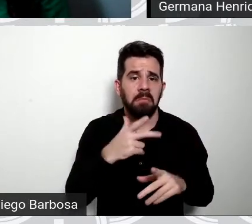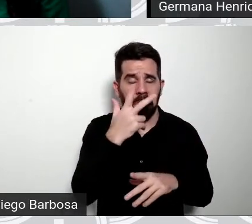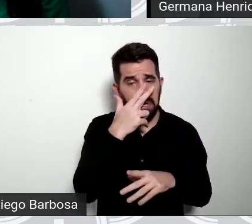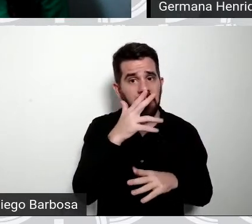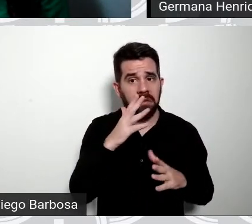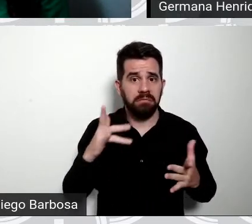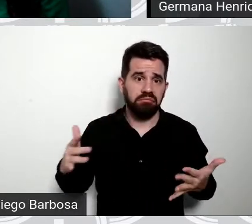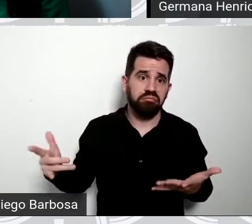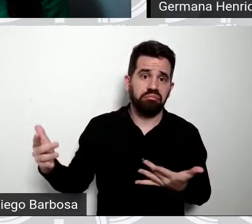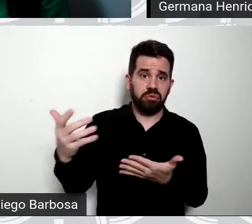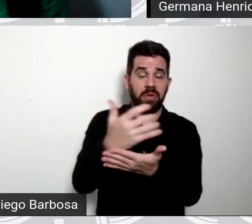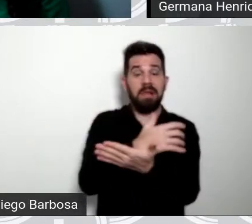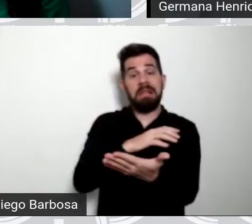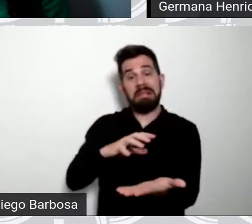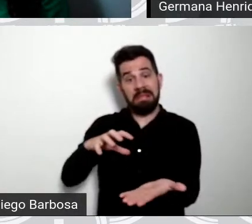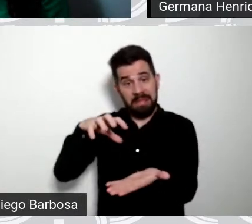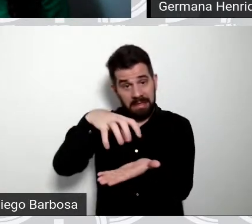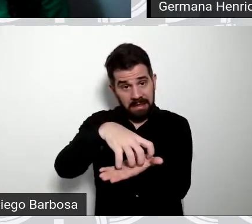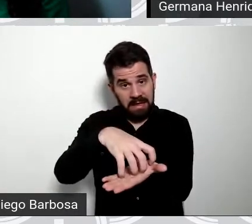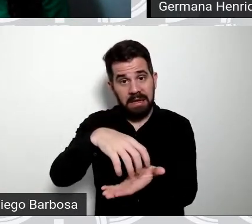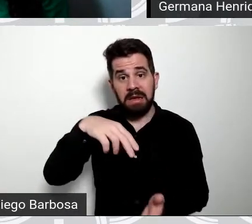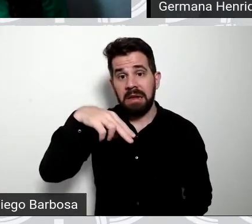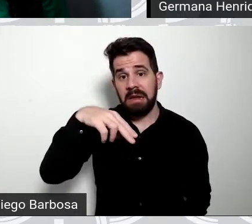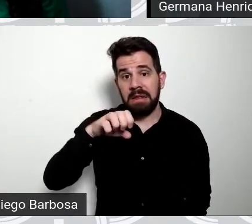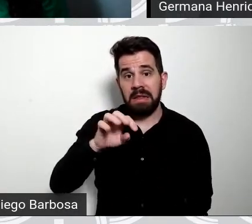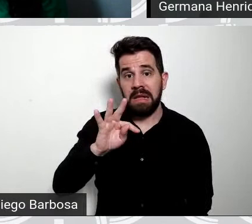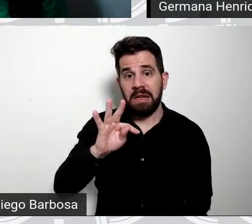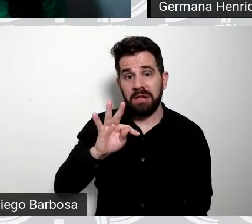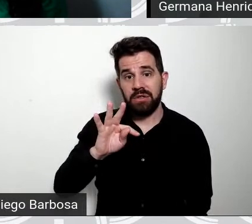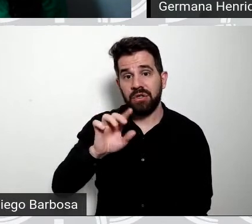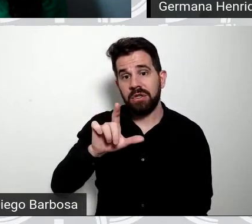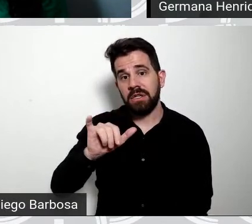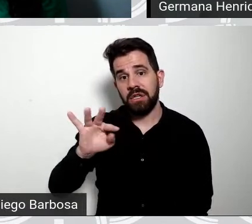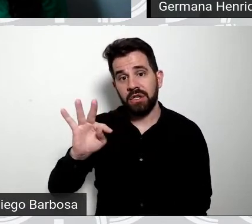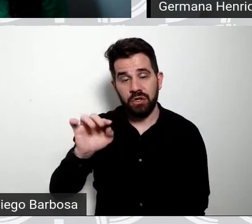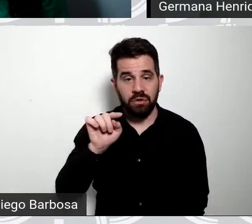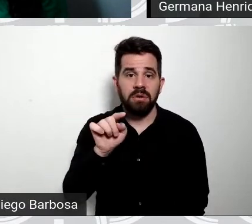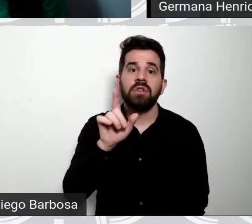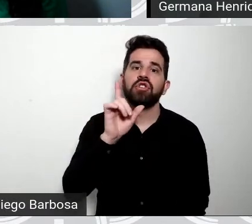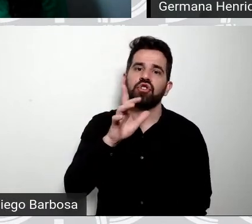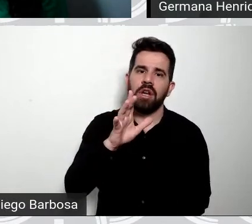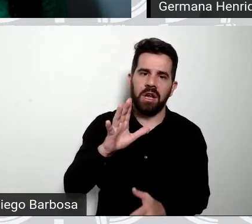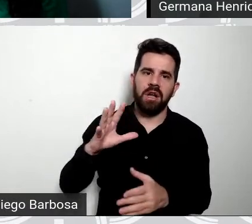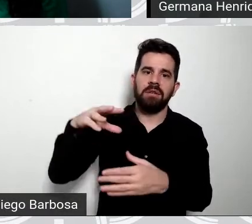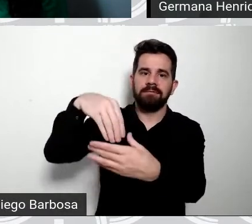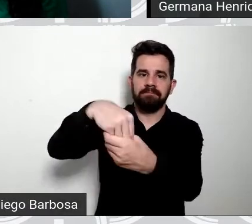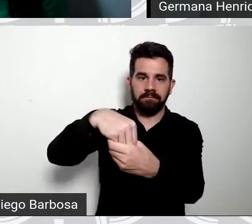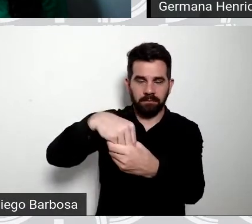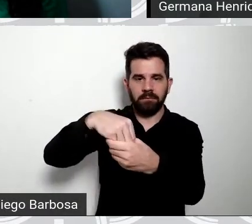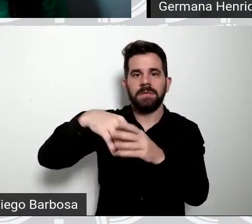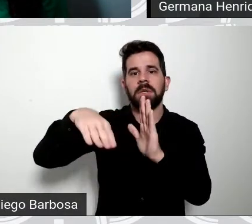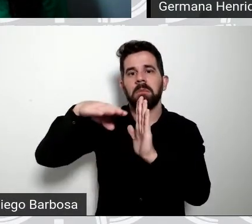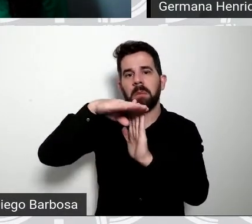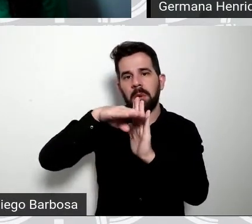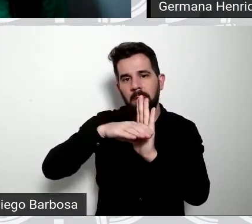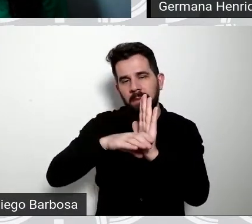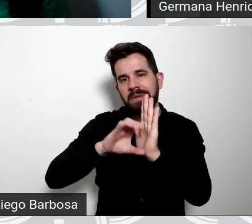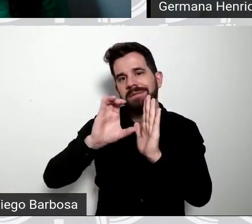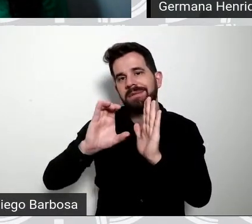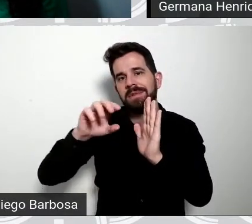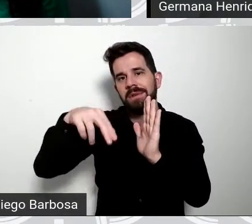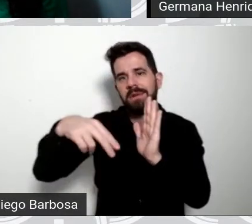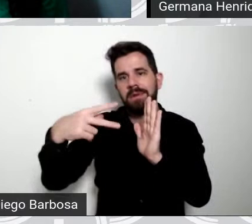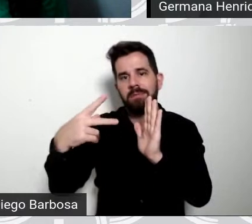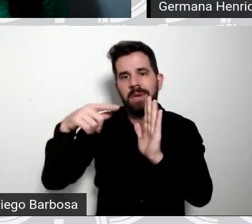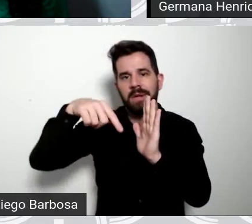O Netlit também aparece no grupo de pesquisa do CNPq, lá nós temos também o viés historiográfico, o viés crítico e o